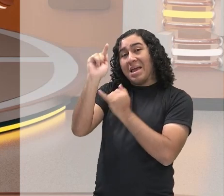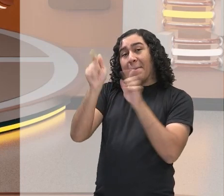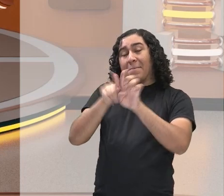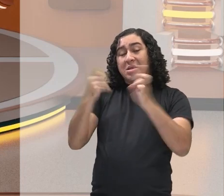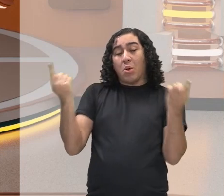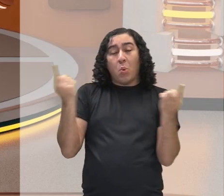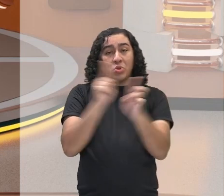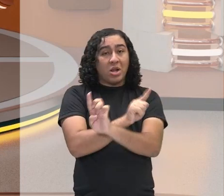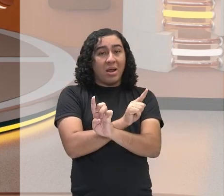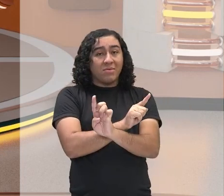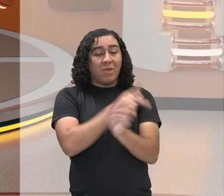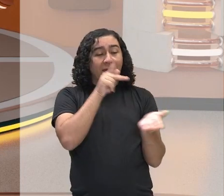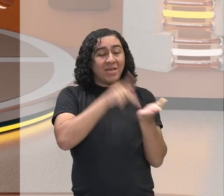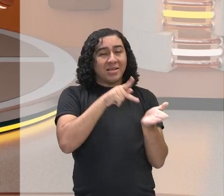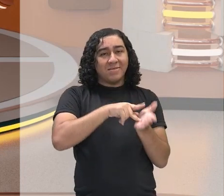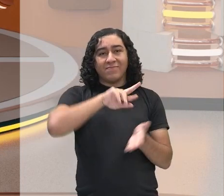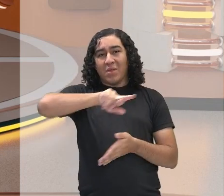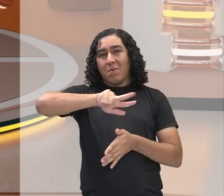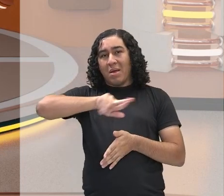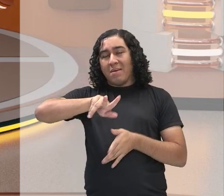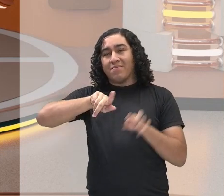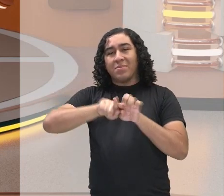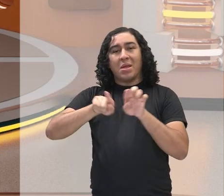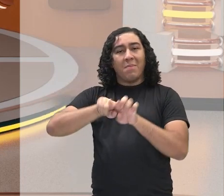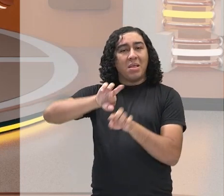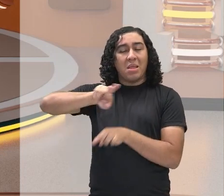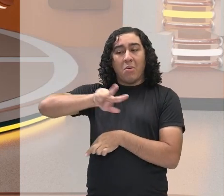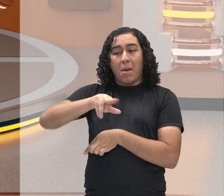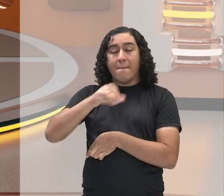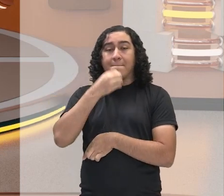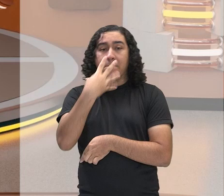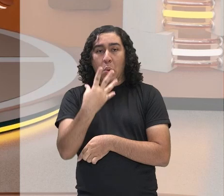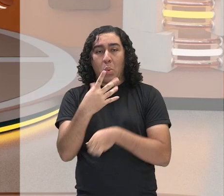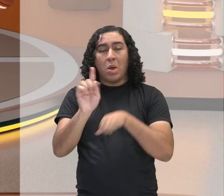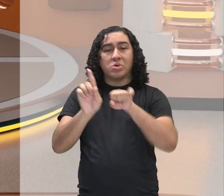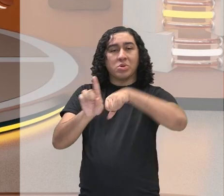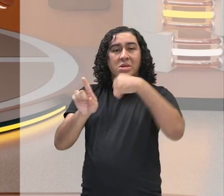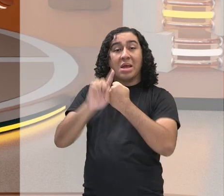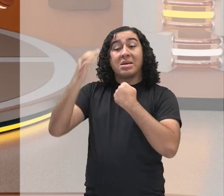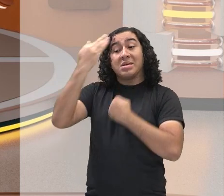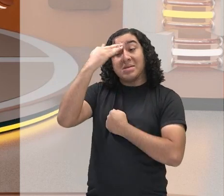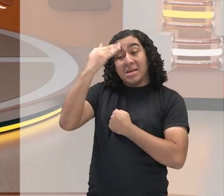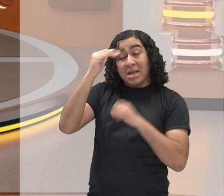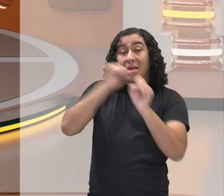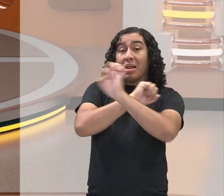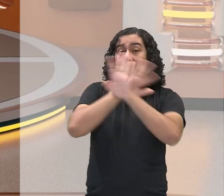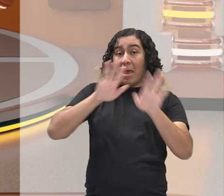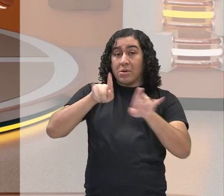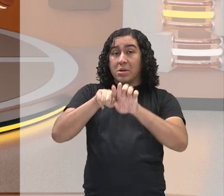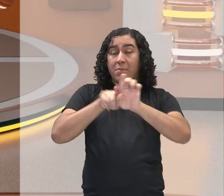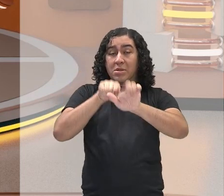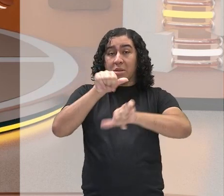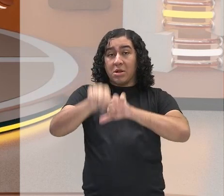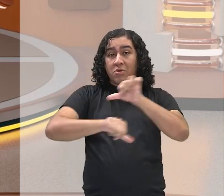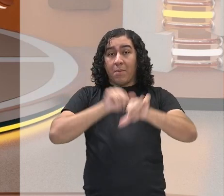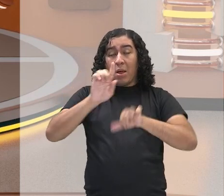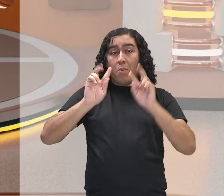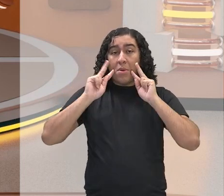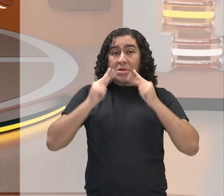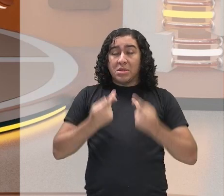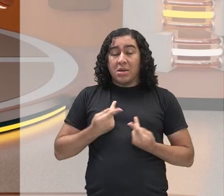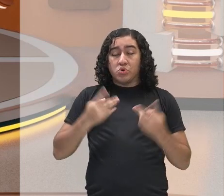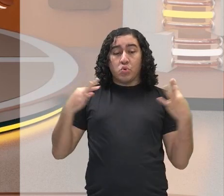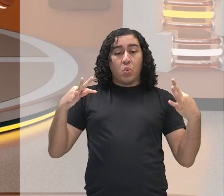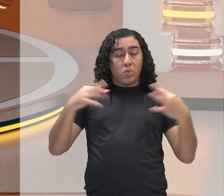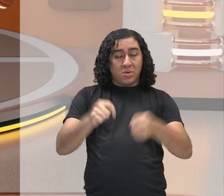vezes não é aquela ideia que vai funcionar para entender e para transformar essa humanidade como um